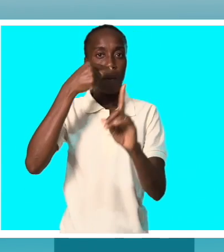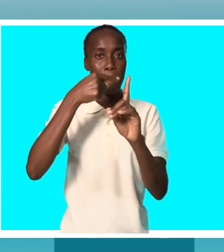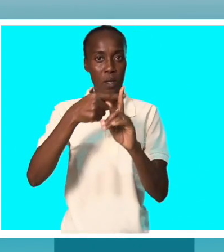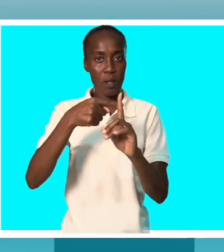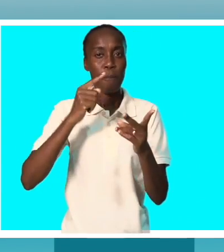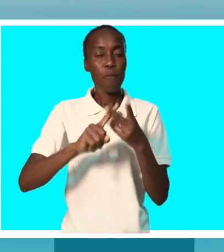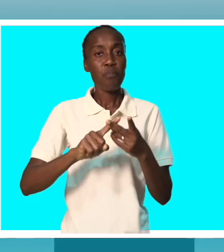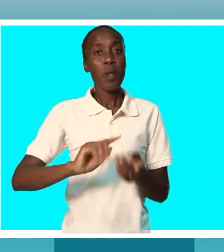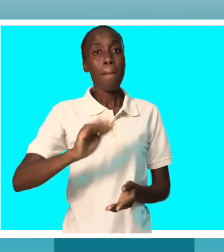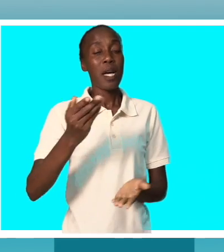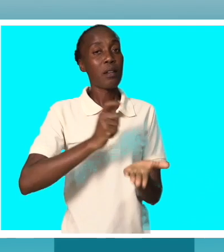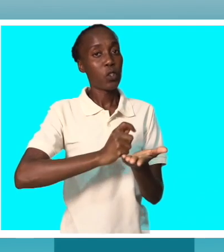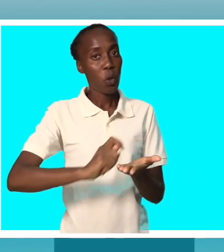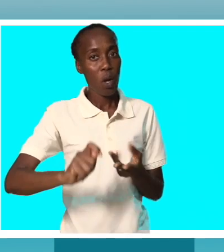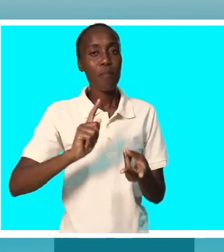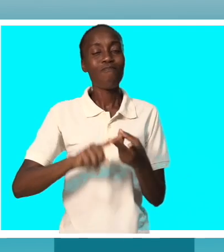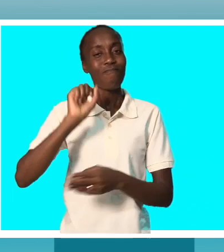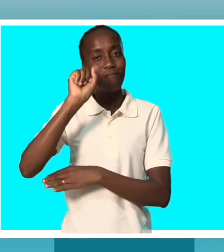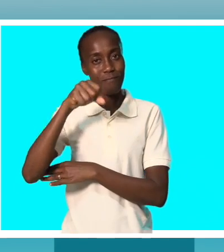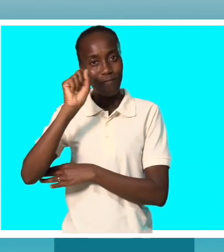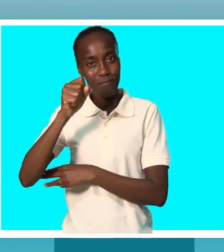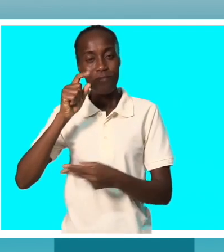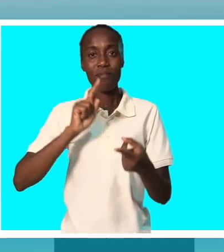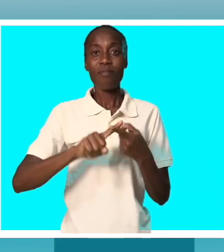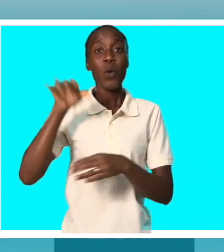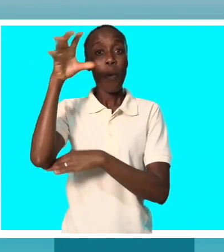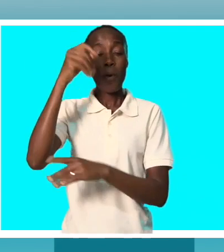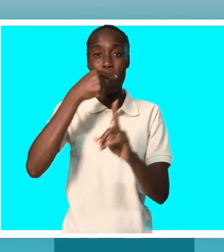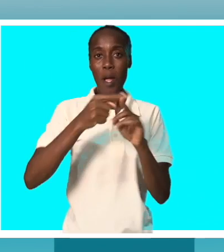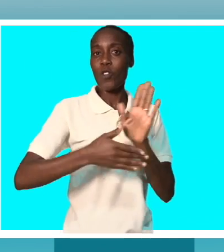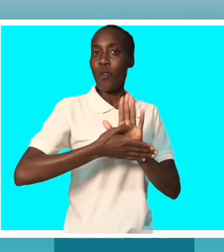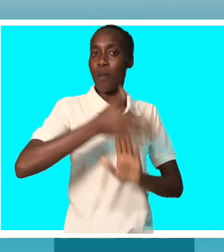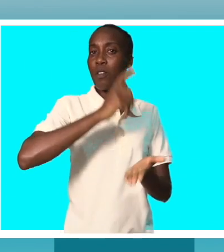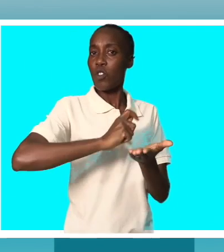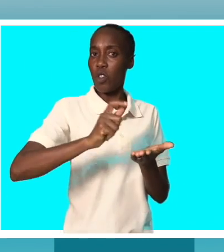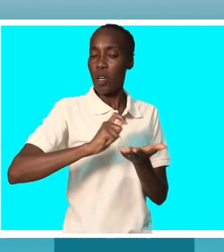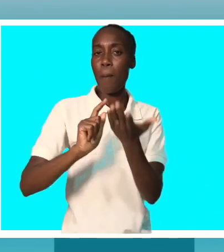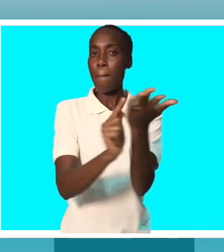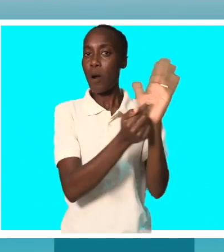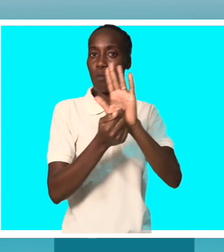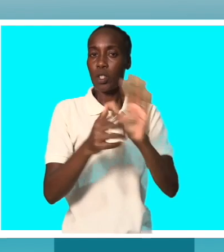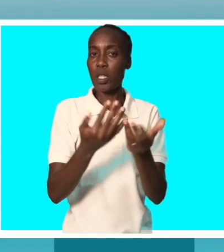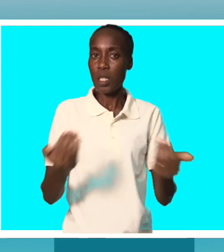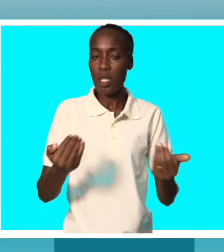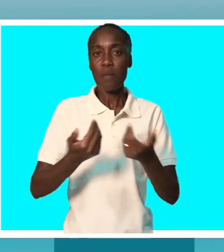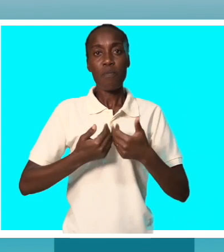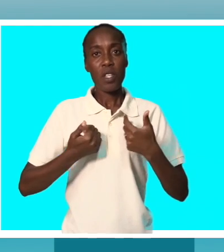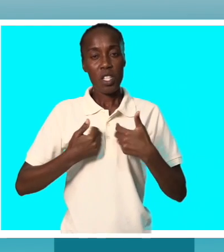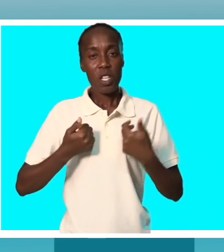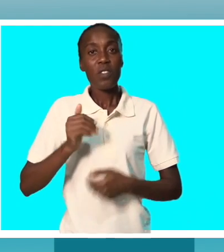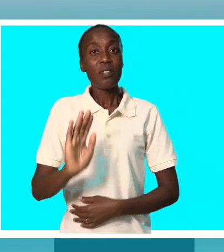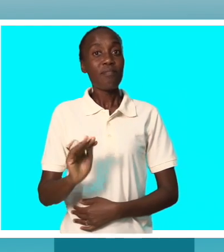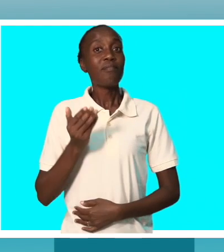às escolas. Exatamente. Porto Mais vai para as escolas para mostrar às crianças e aos